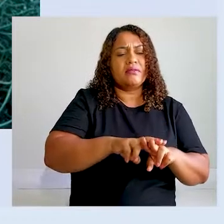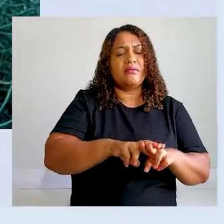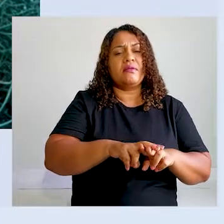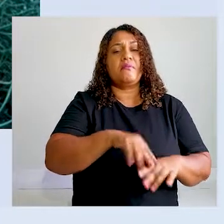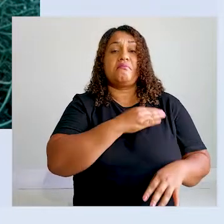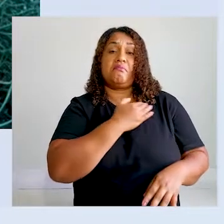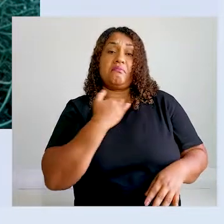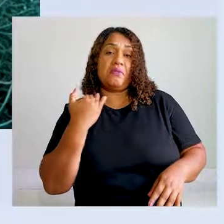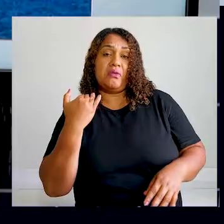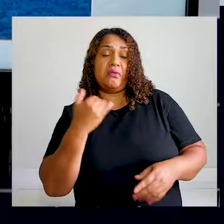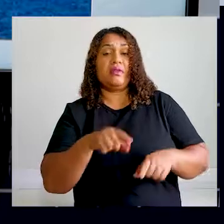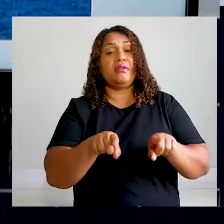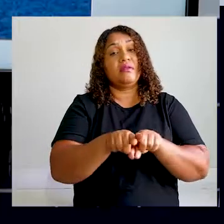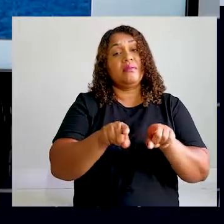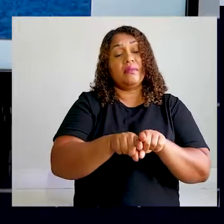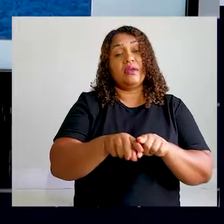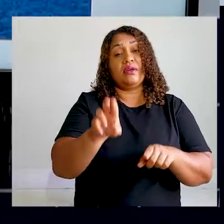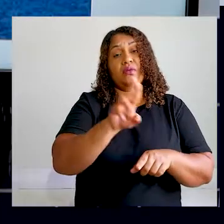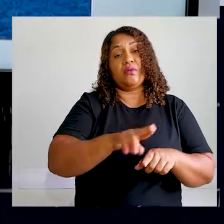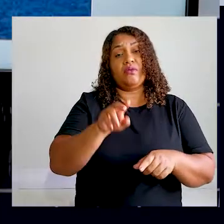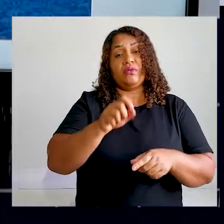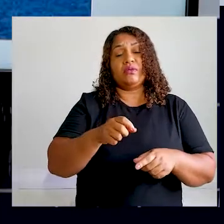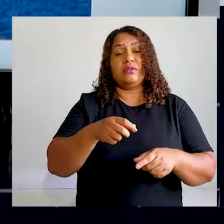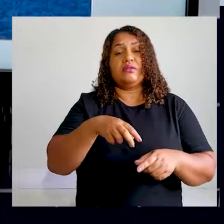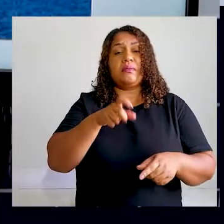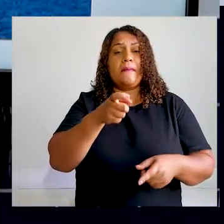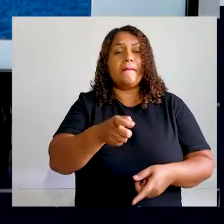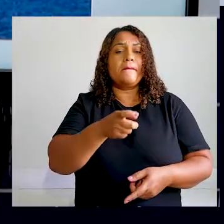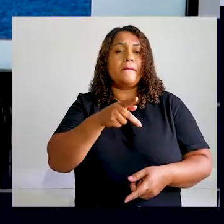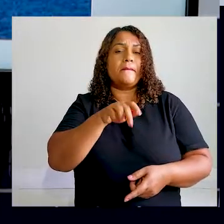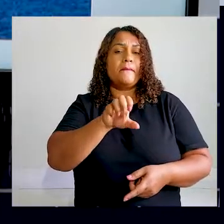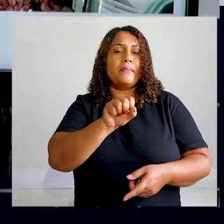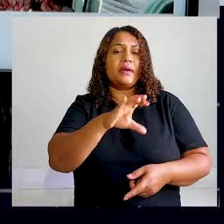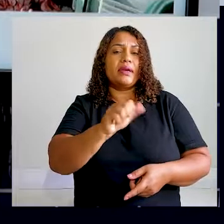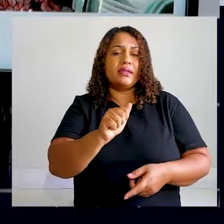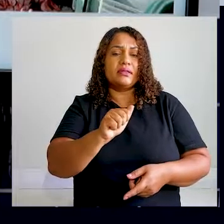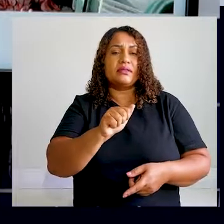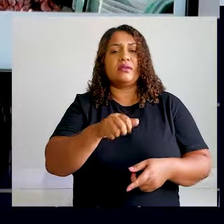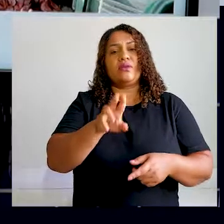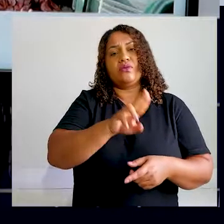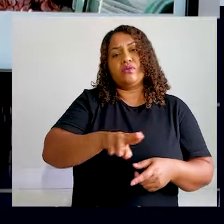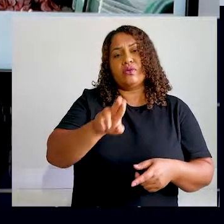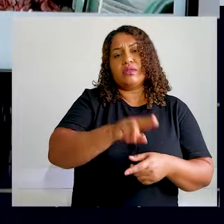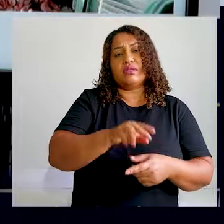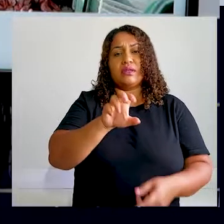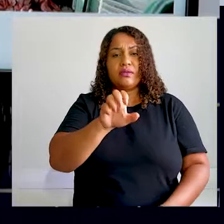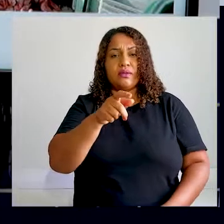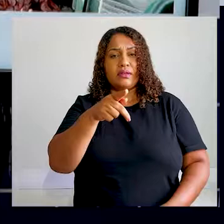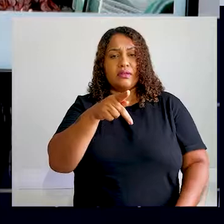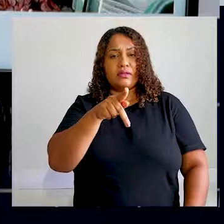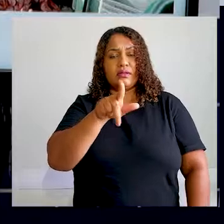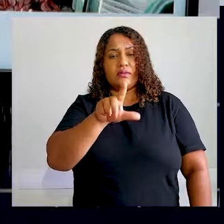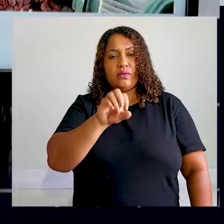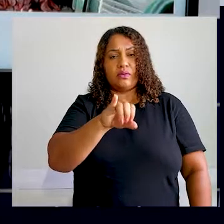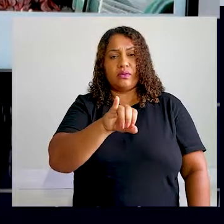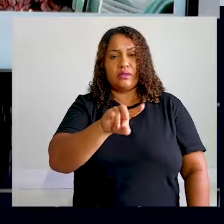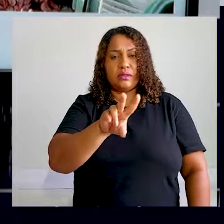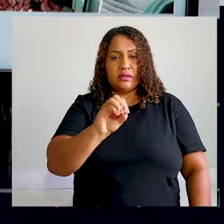morrem. Pesca com explosivos. Pesca intensiva e sem